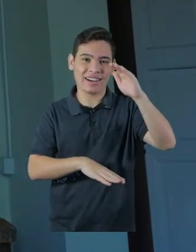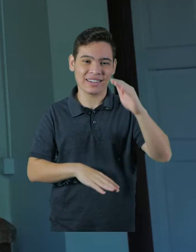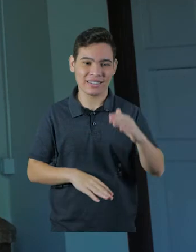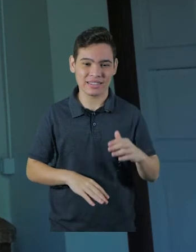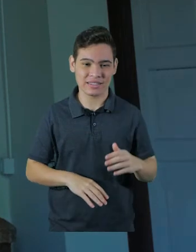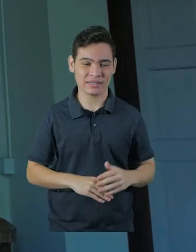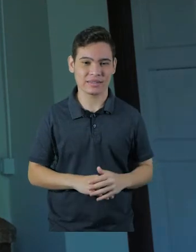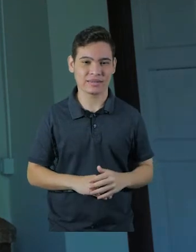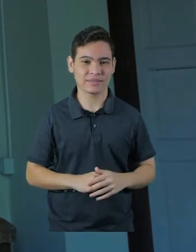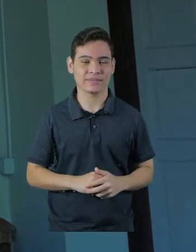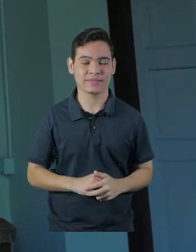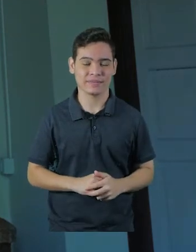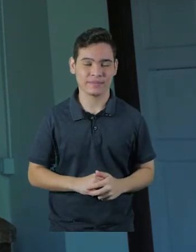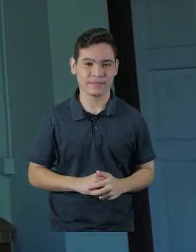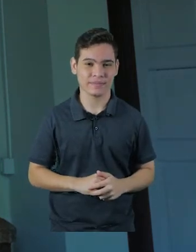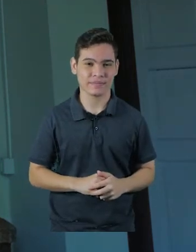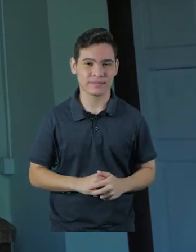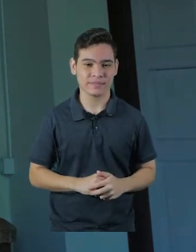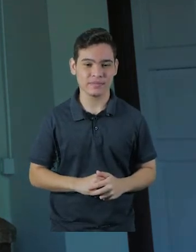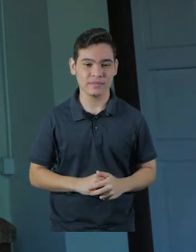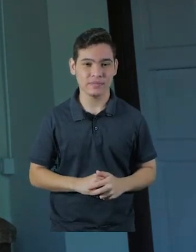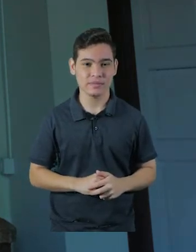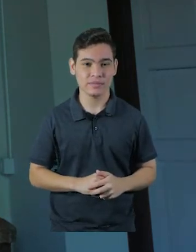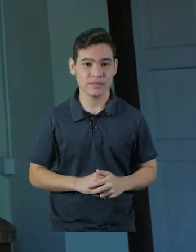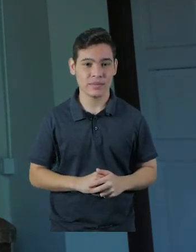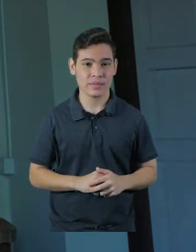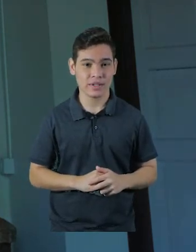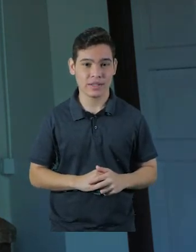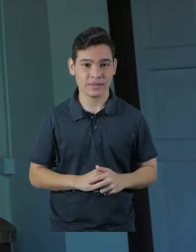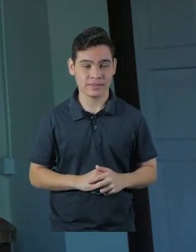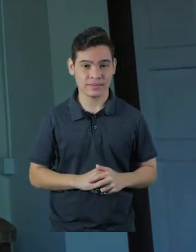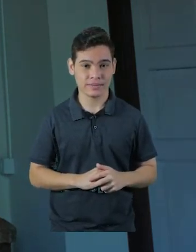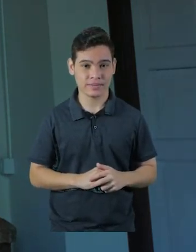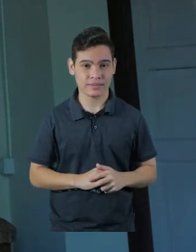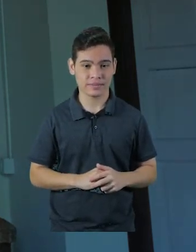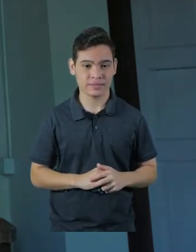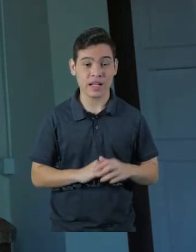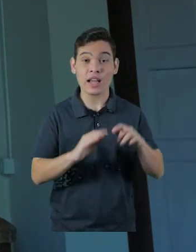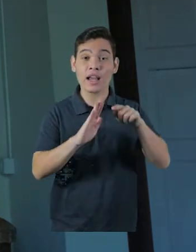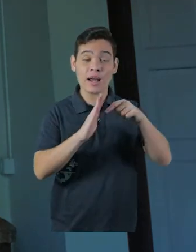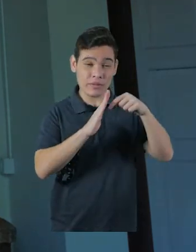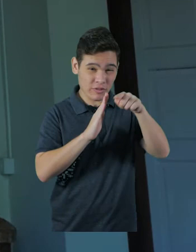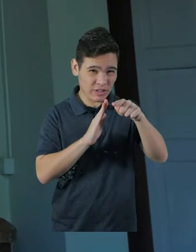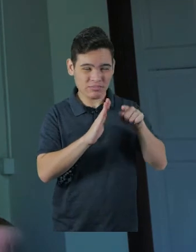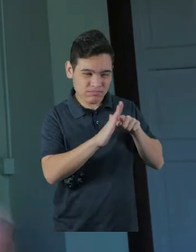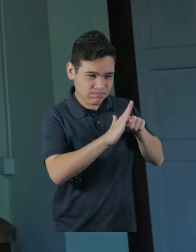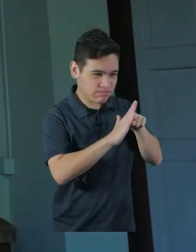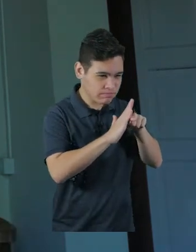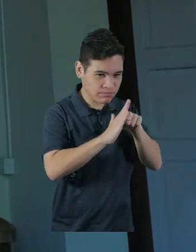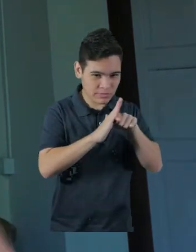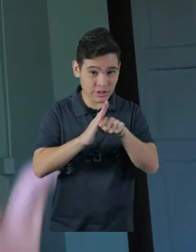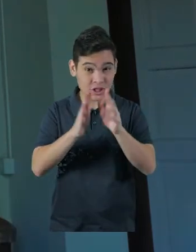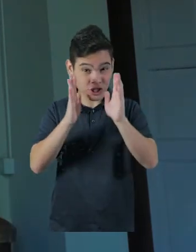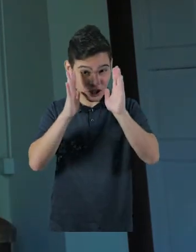da cadeira. E depois dessa pesquisa, você vai